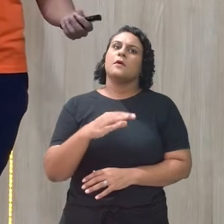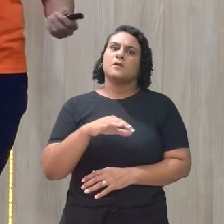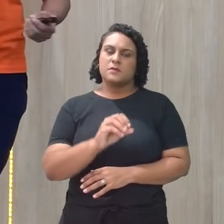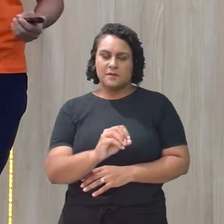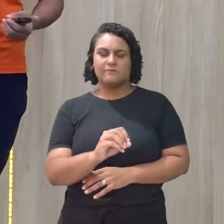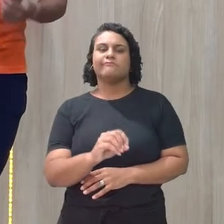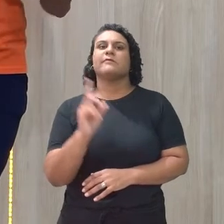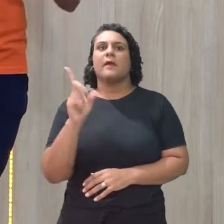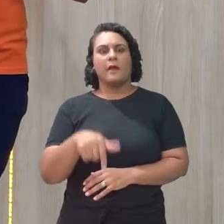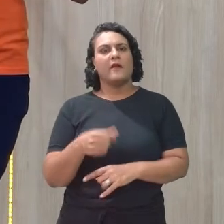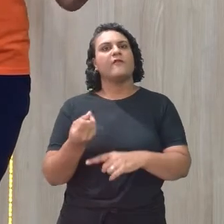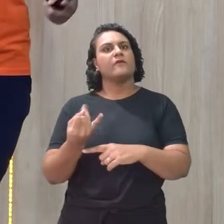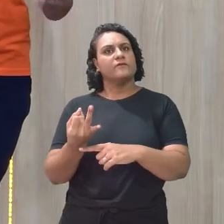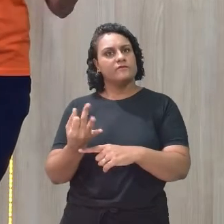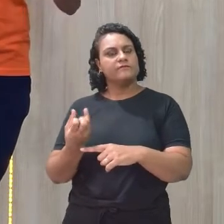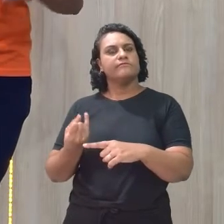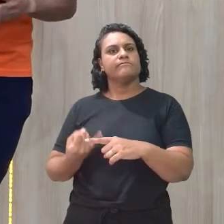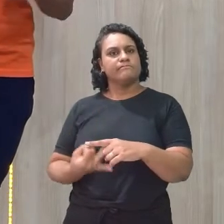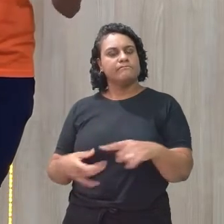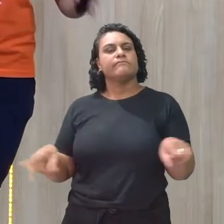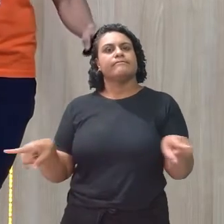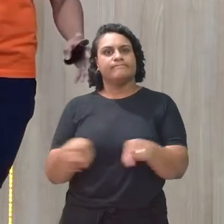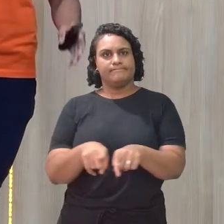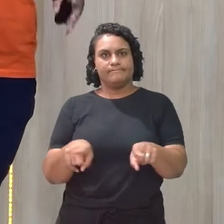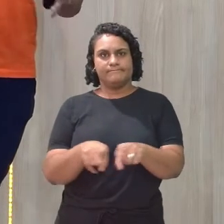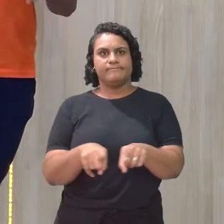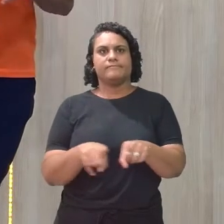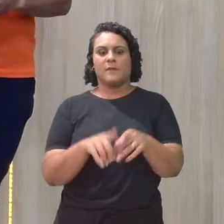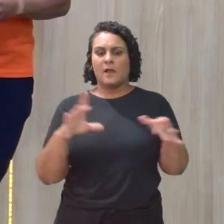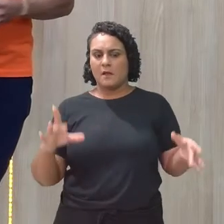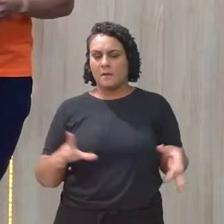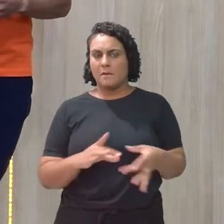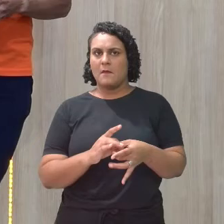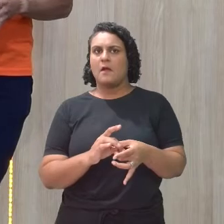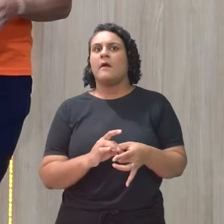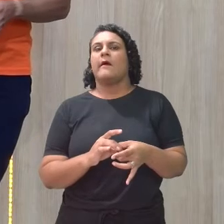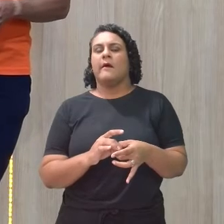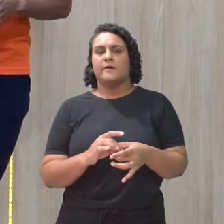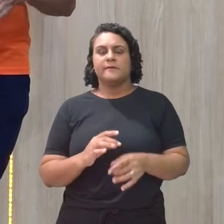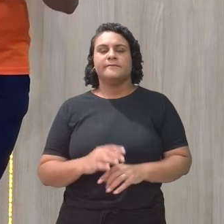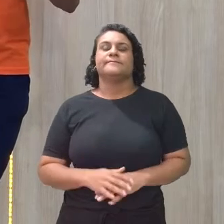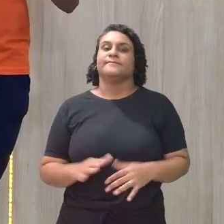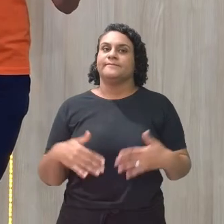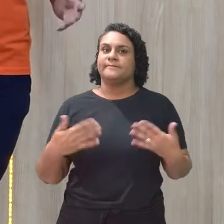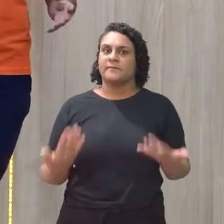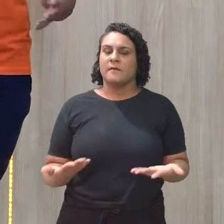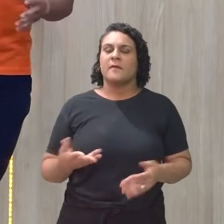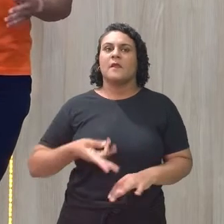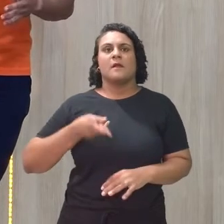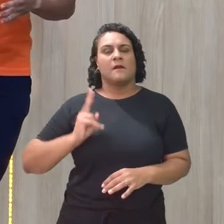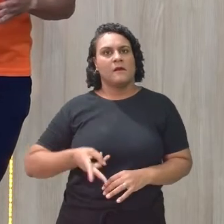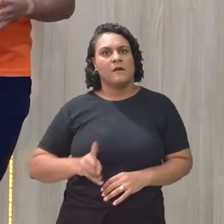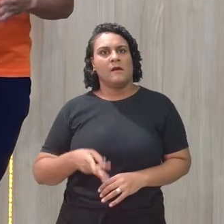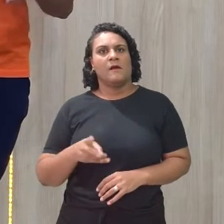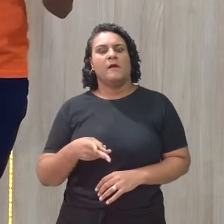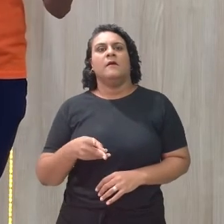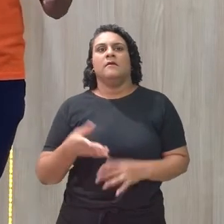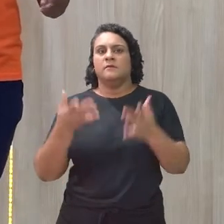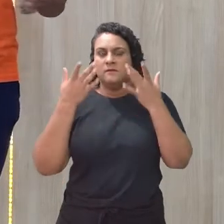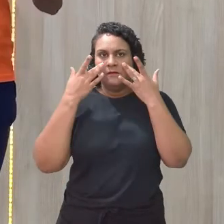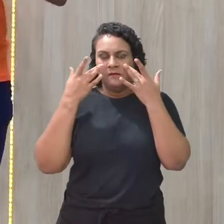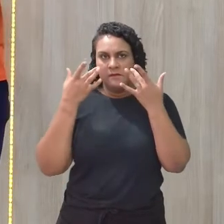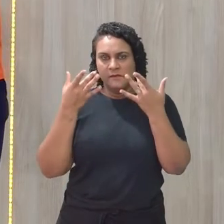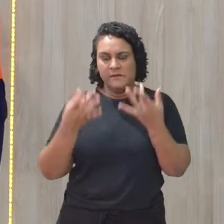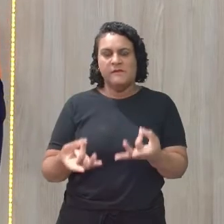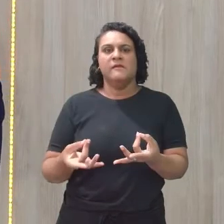fração, certo? E também nos dá a ideia de frações semelhantes, certo? Então, sempre se atente a essas